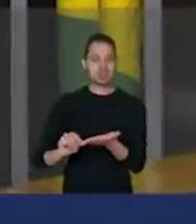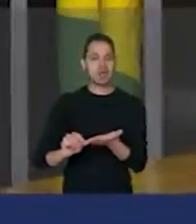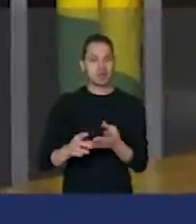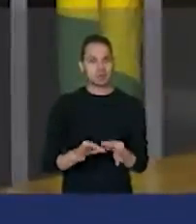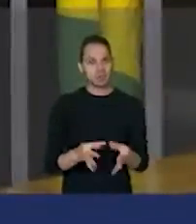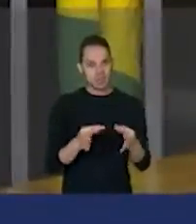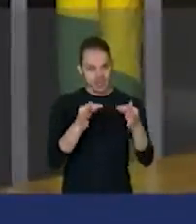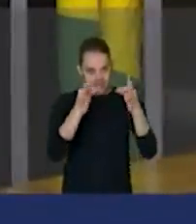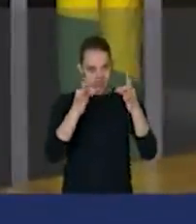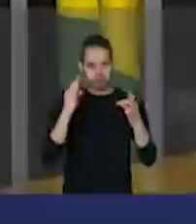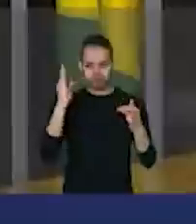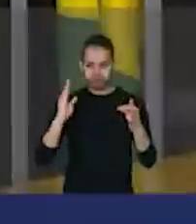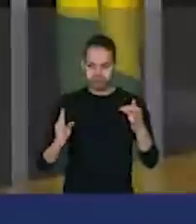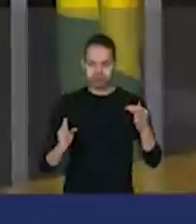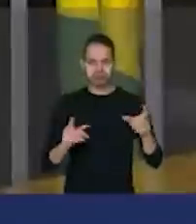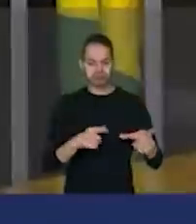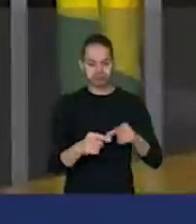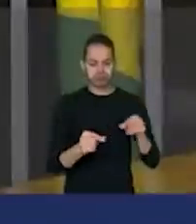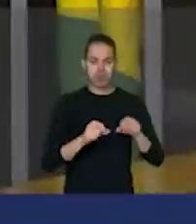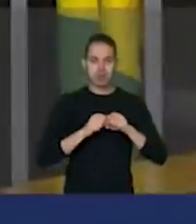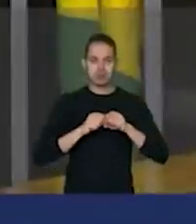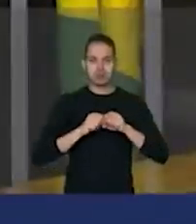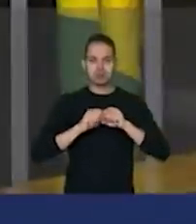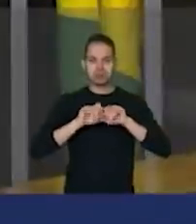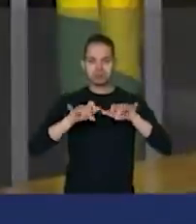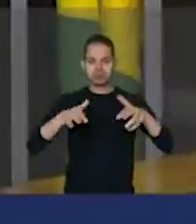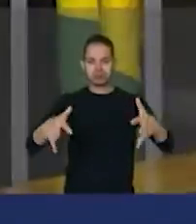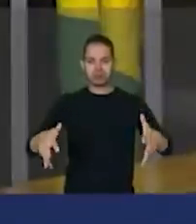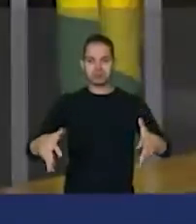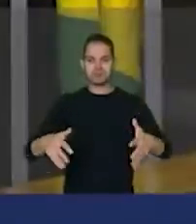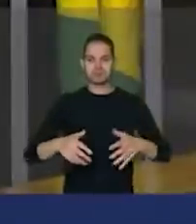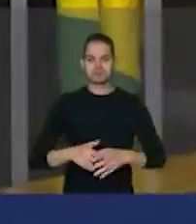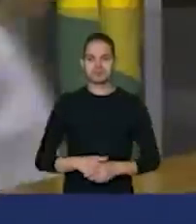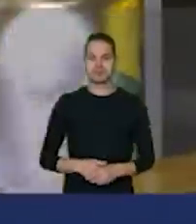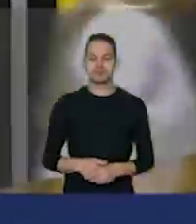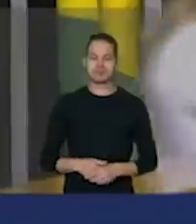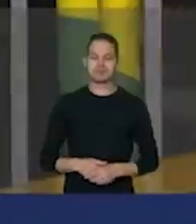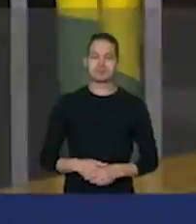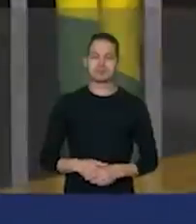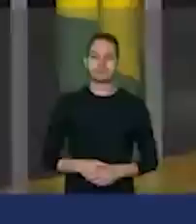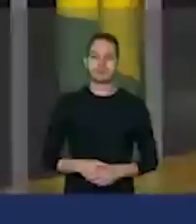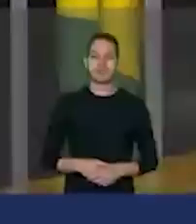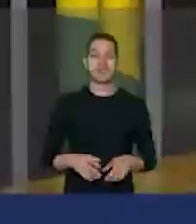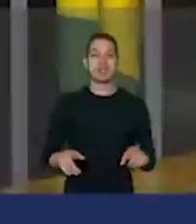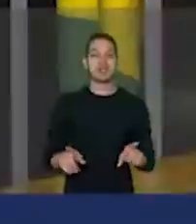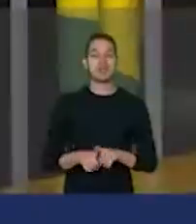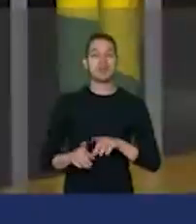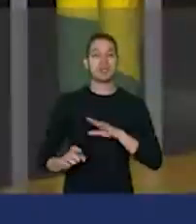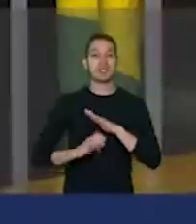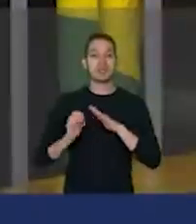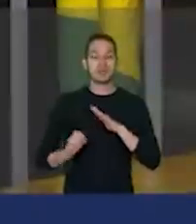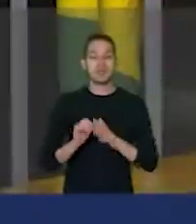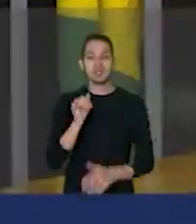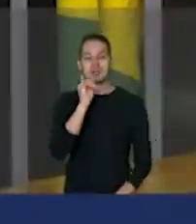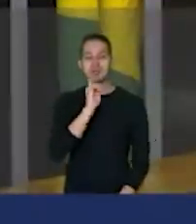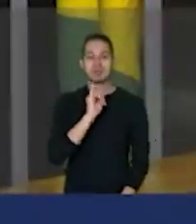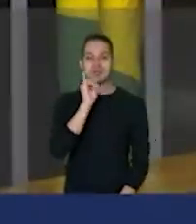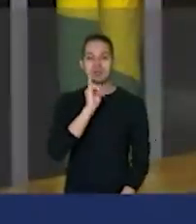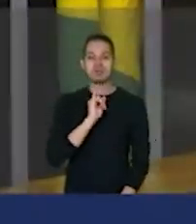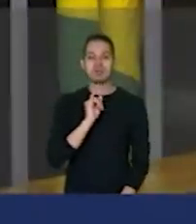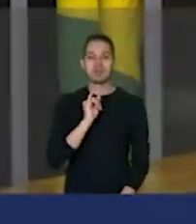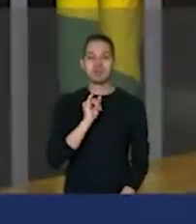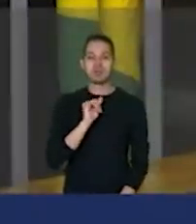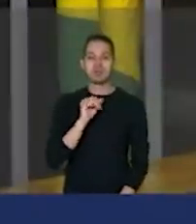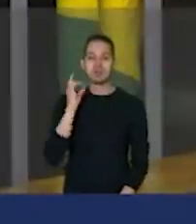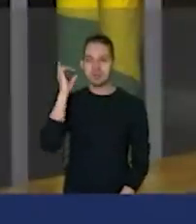nipo-brasileiro e foi levado para todo o continente é empresas como a deputado